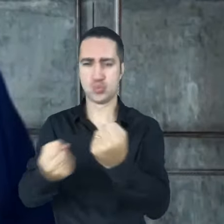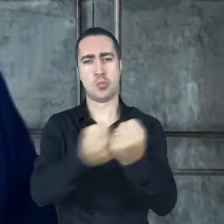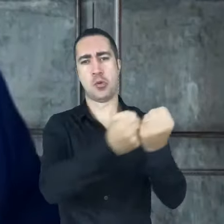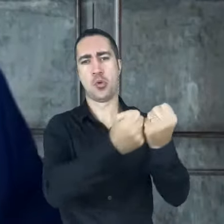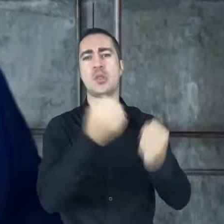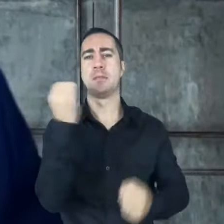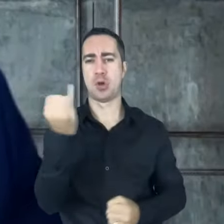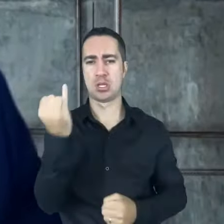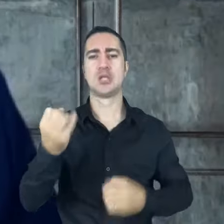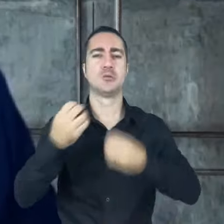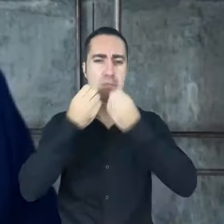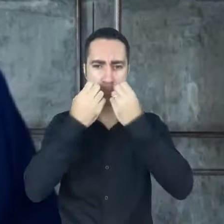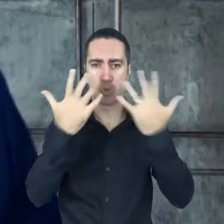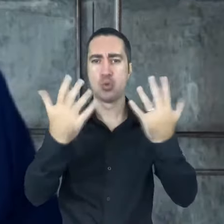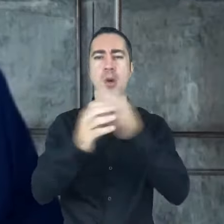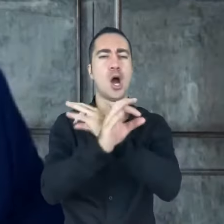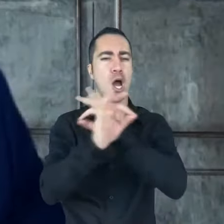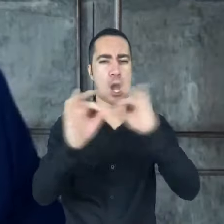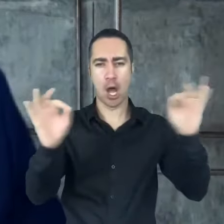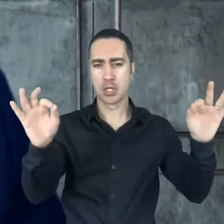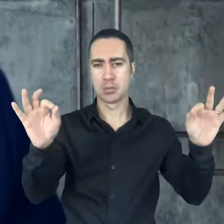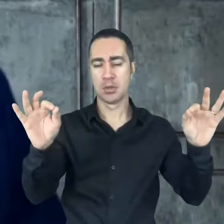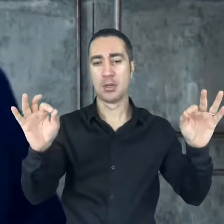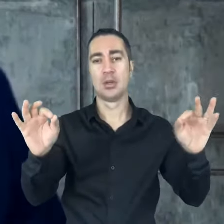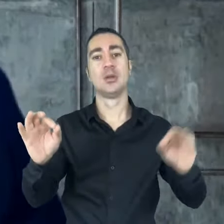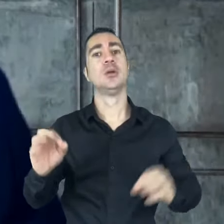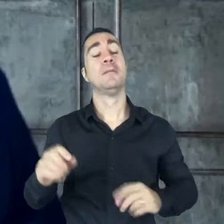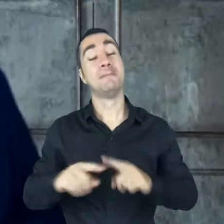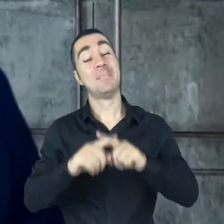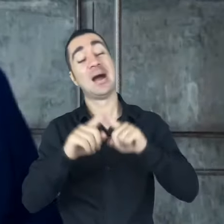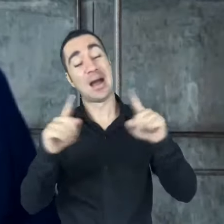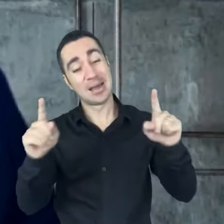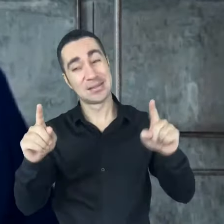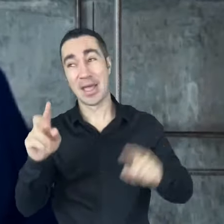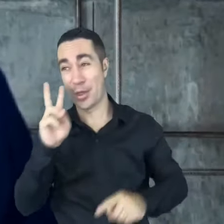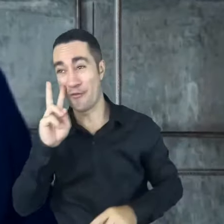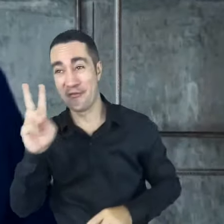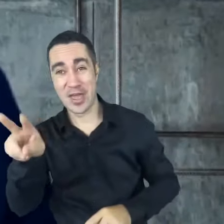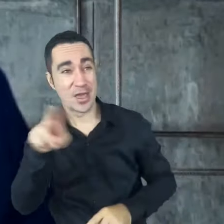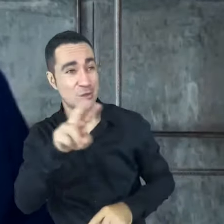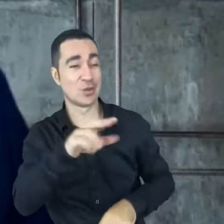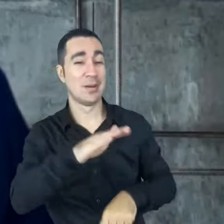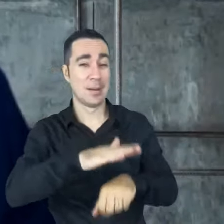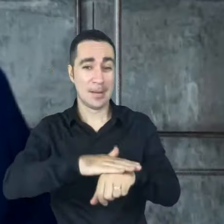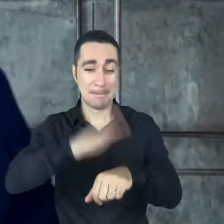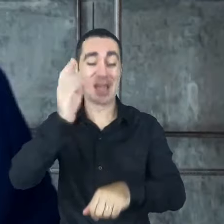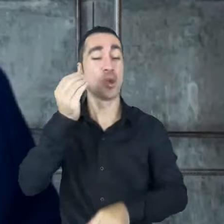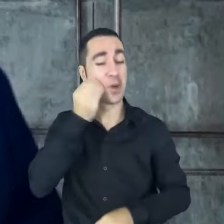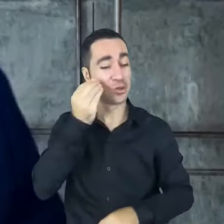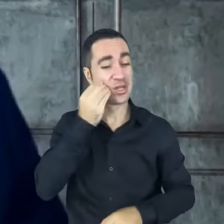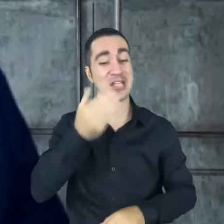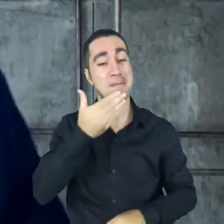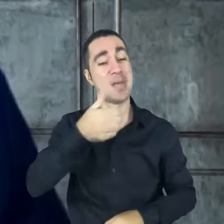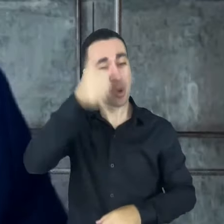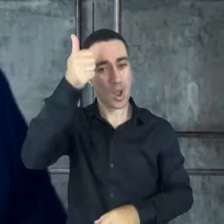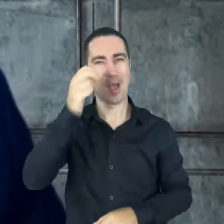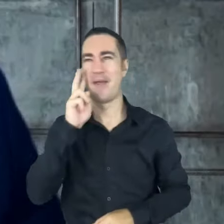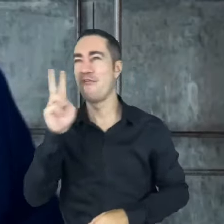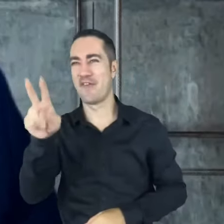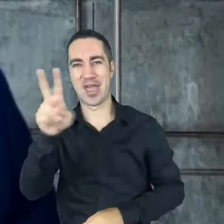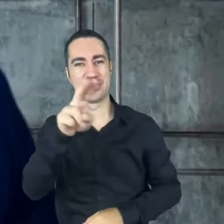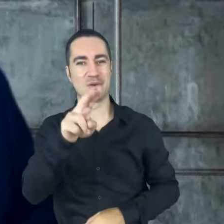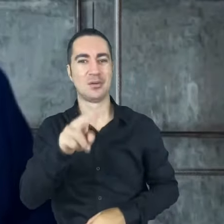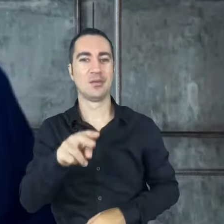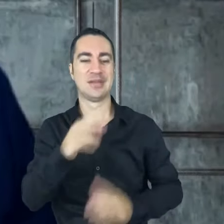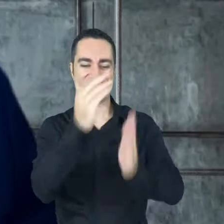feliz por isso, mas claro que eu vejo muito mais oportunidade e riscos atrelados a essa agenda. Tá? Só